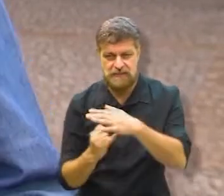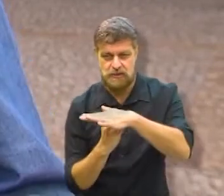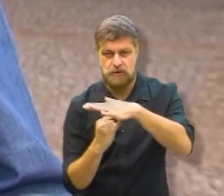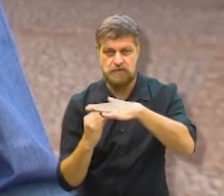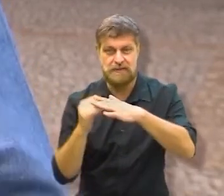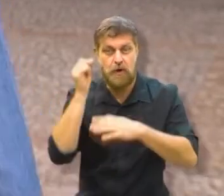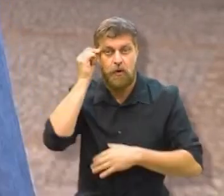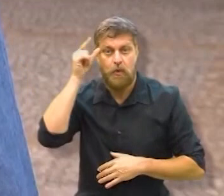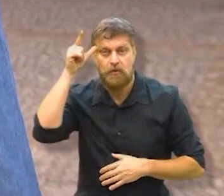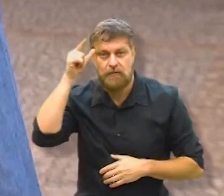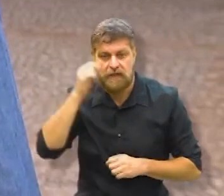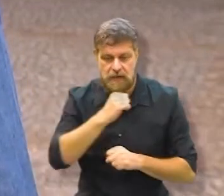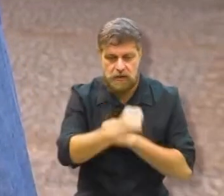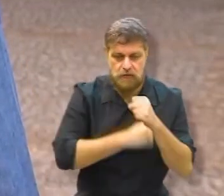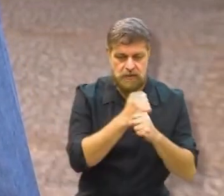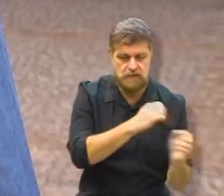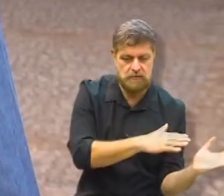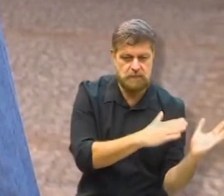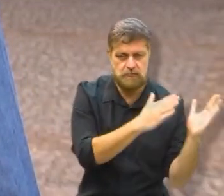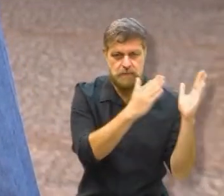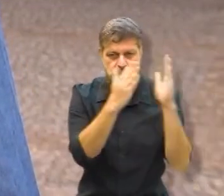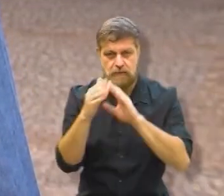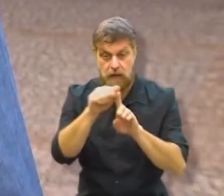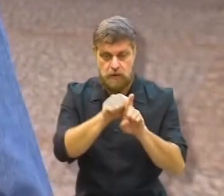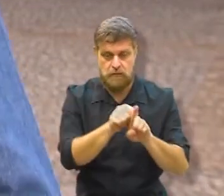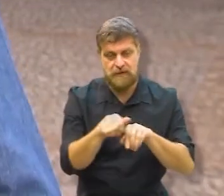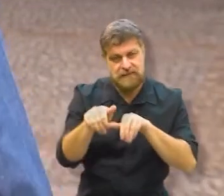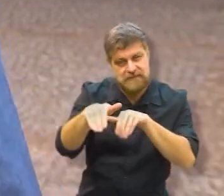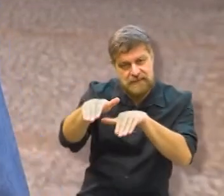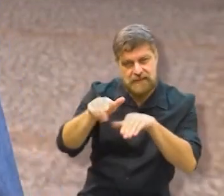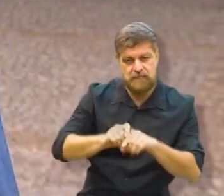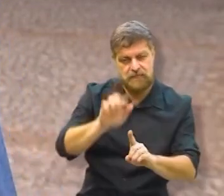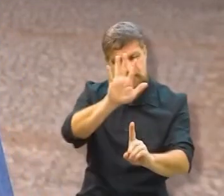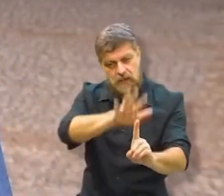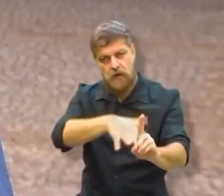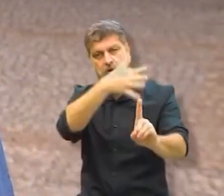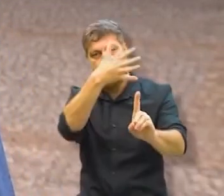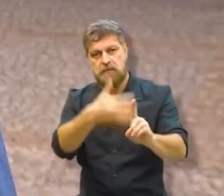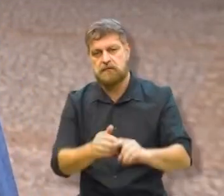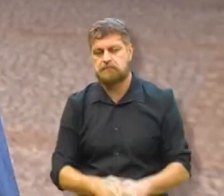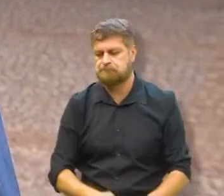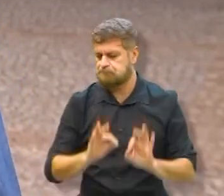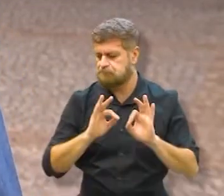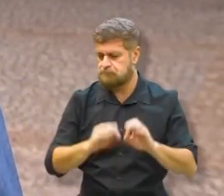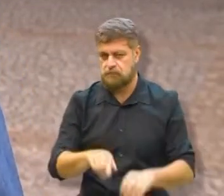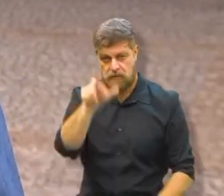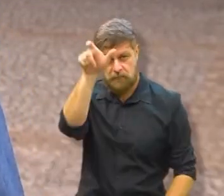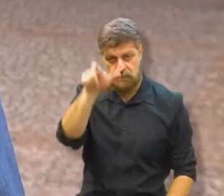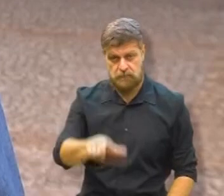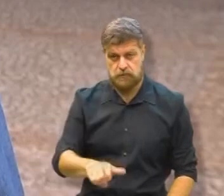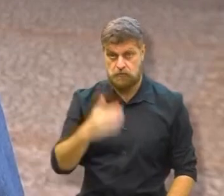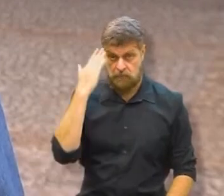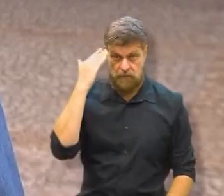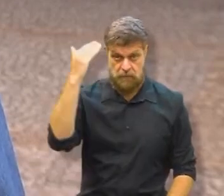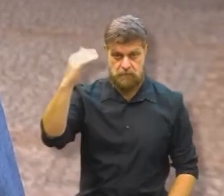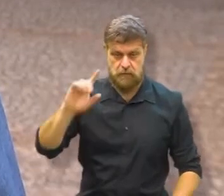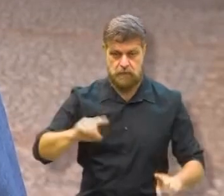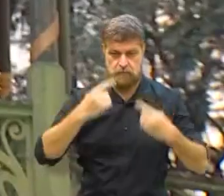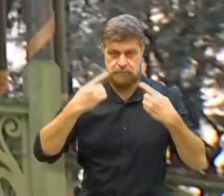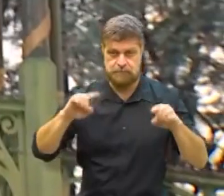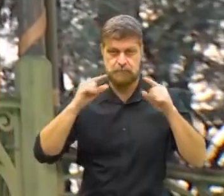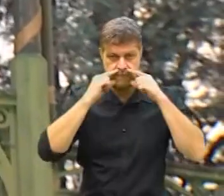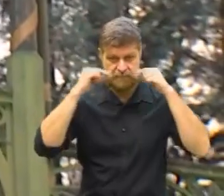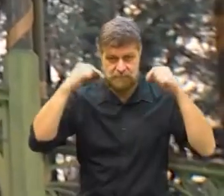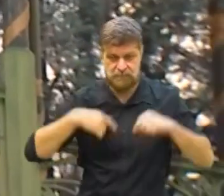artistas, entidades culturais que atuam ao longo do ano e que nesse mês de setembro fazem essa homenagem ao grande compositor